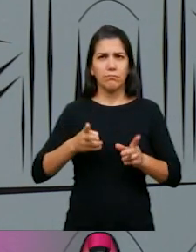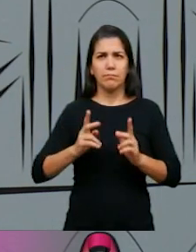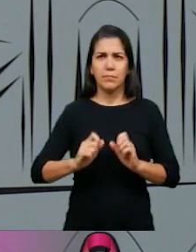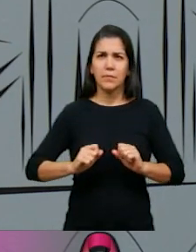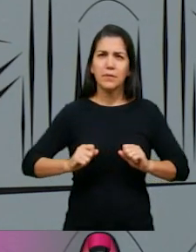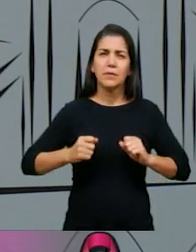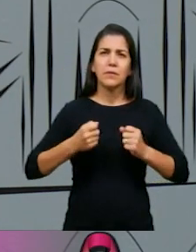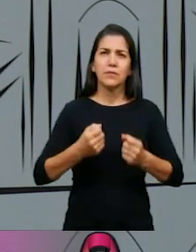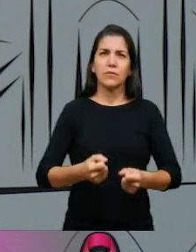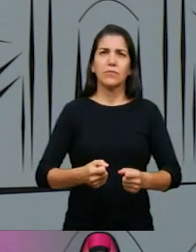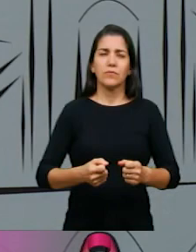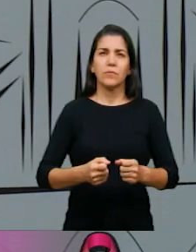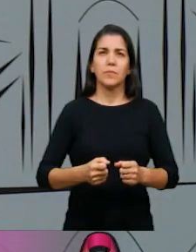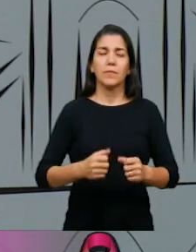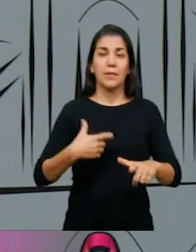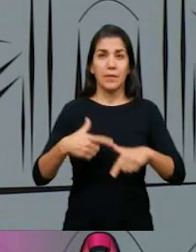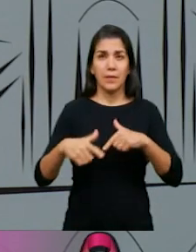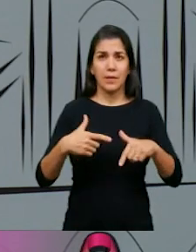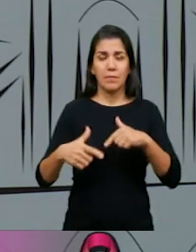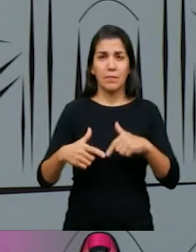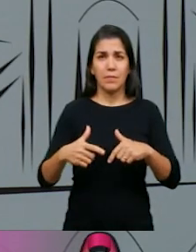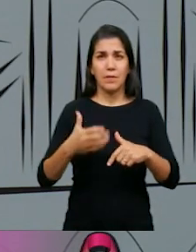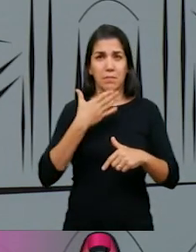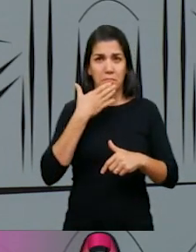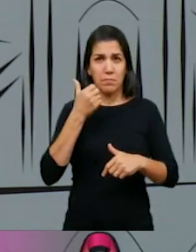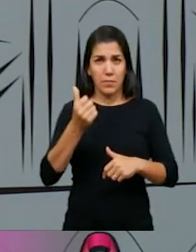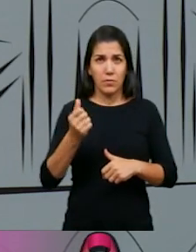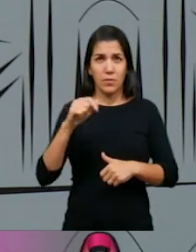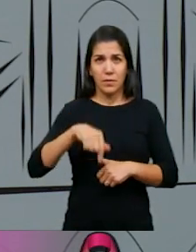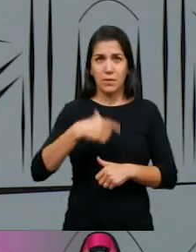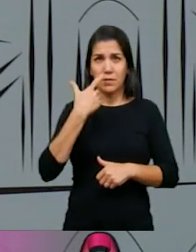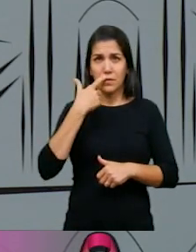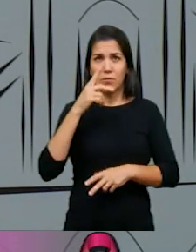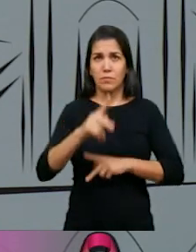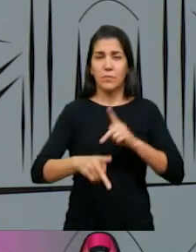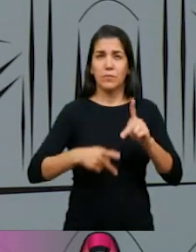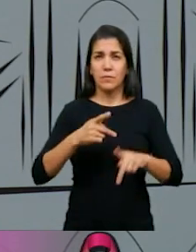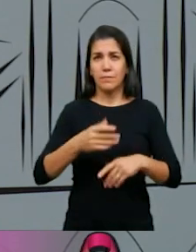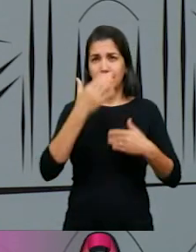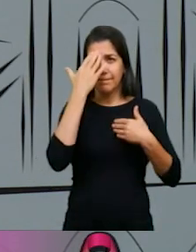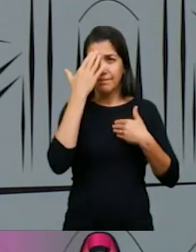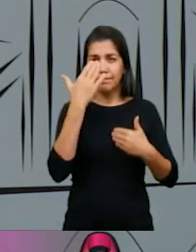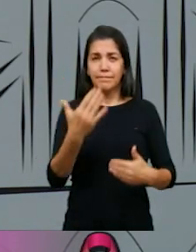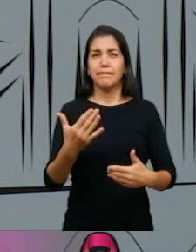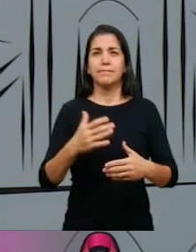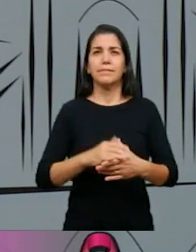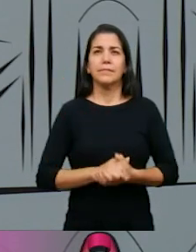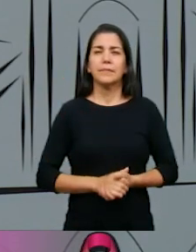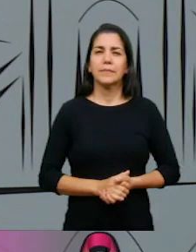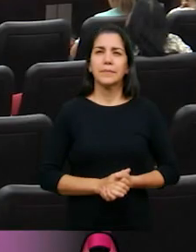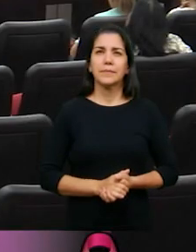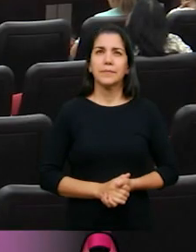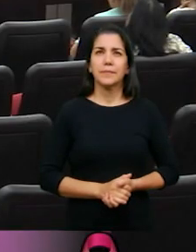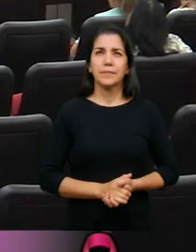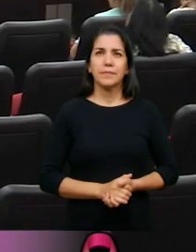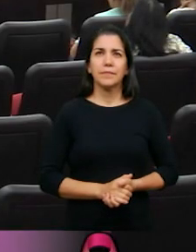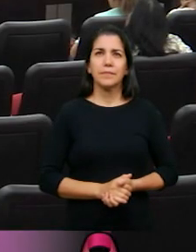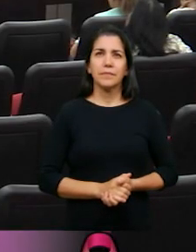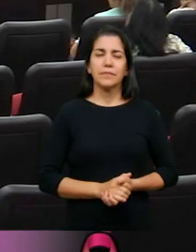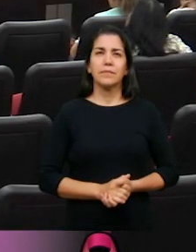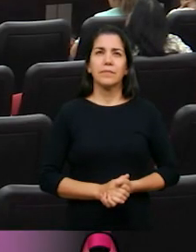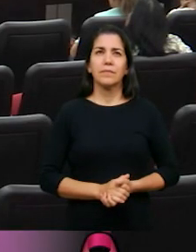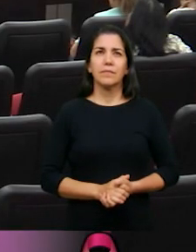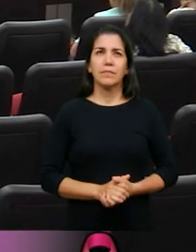e proporcionar o melhor para a nossa cidade e para a nossa população. Muito obrigada, senhora presidente.